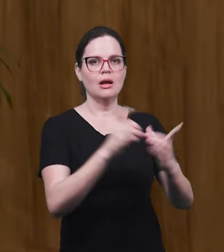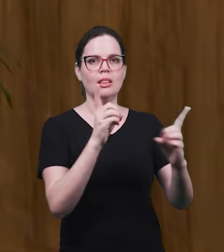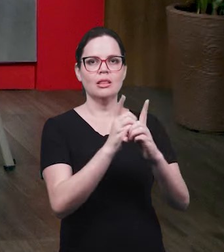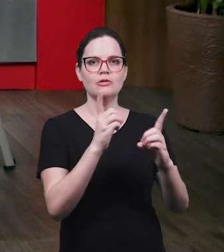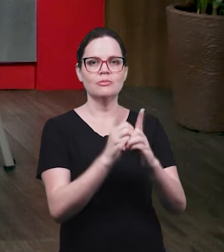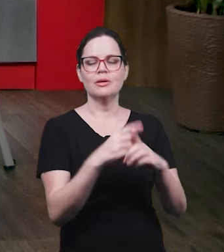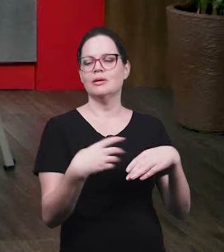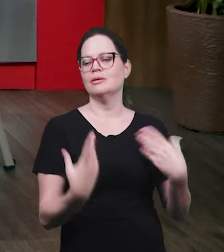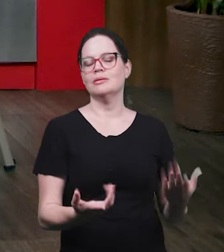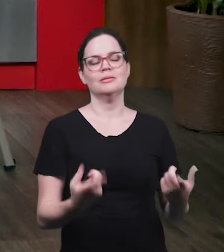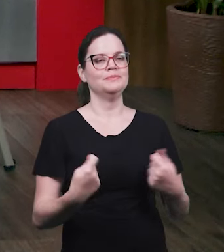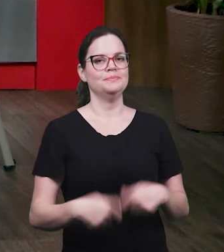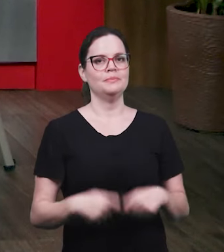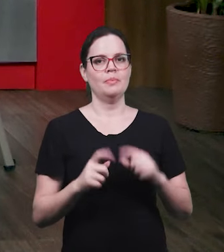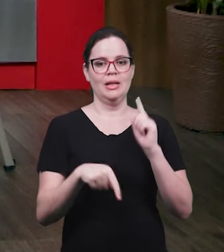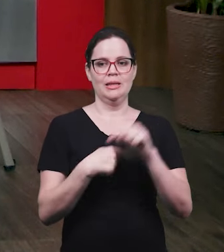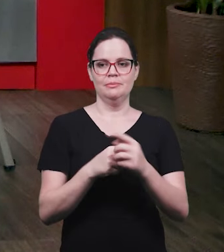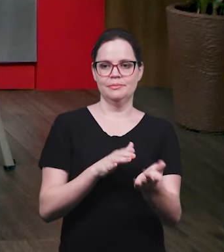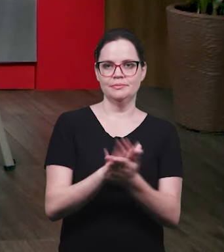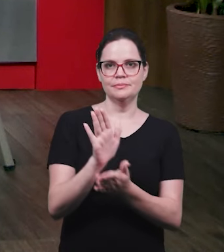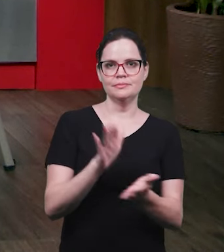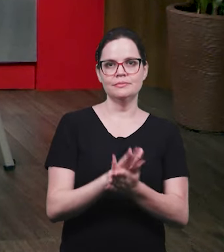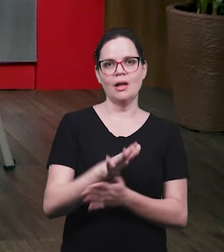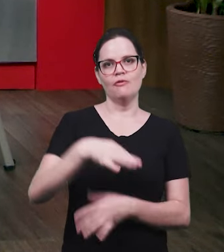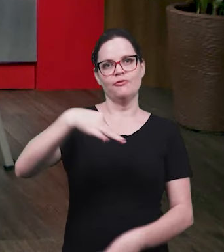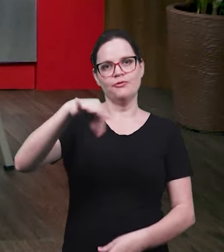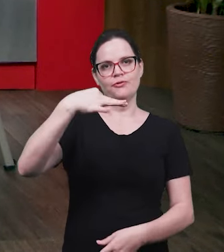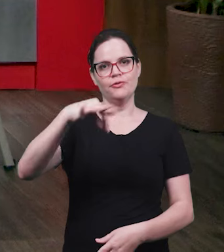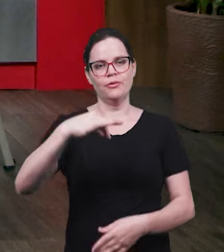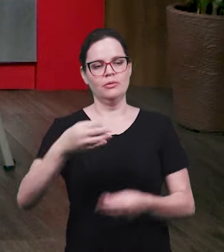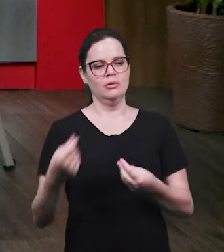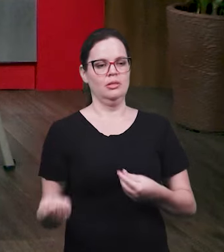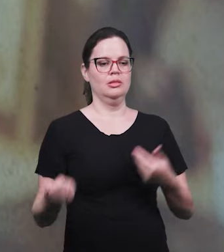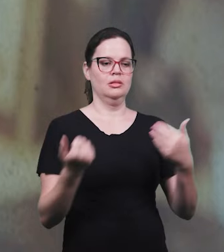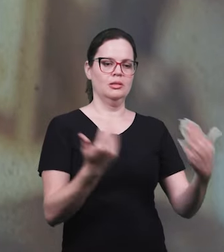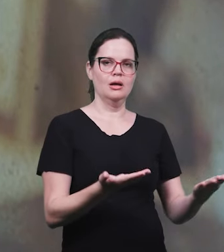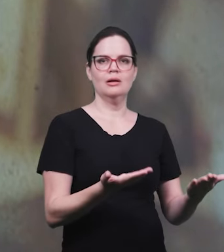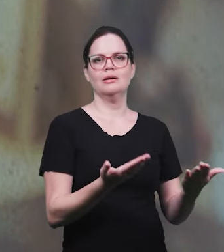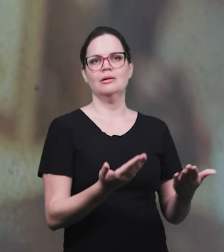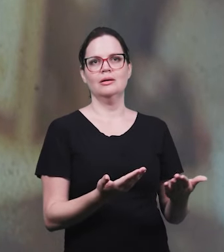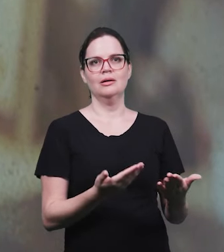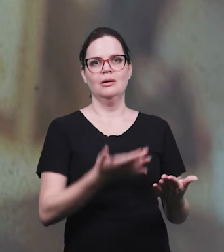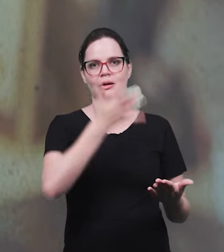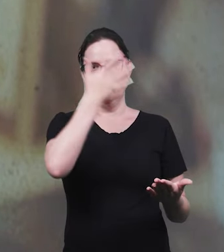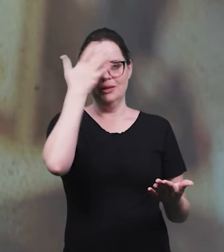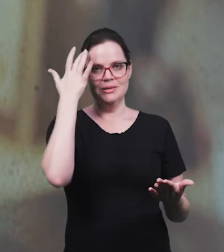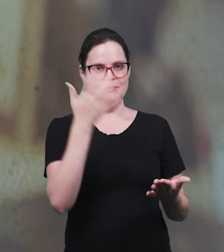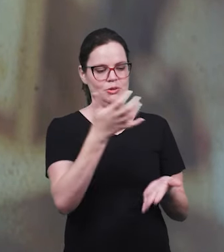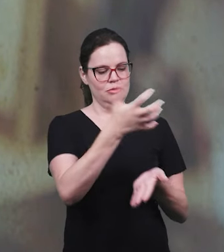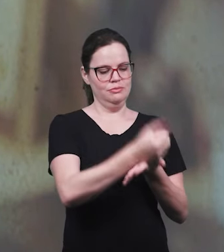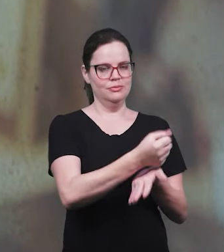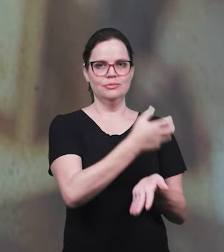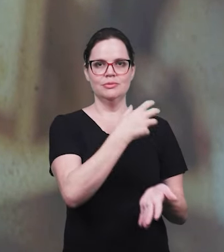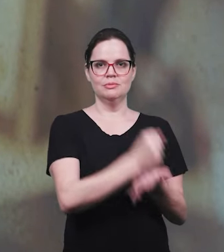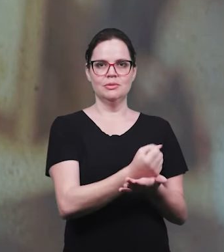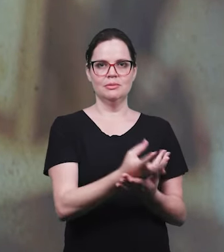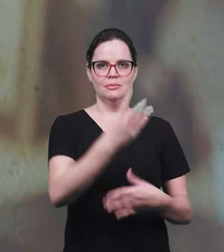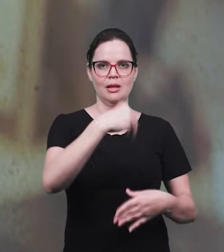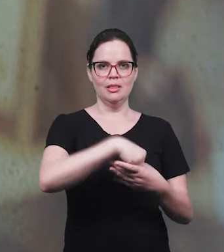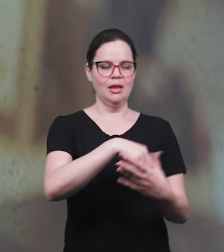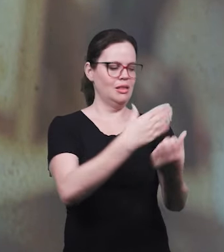E era necessário depois ir imprimir uma folha de rosto, alguém ia perfurar as folhas para colocar